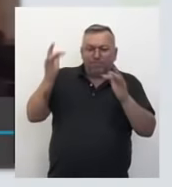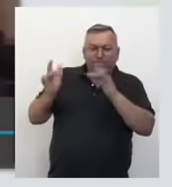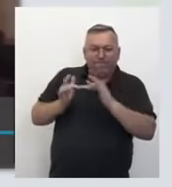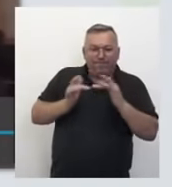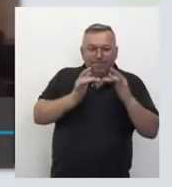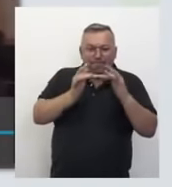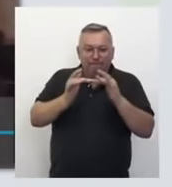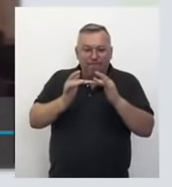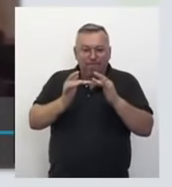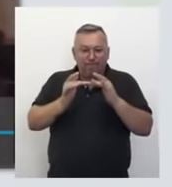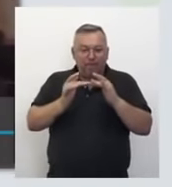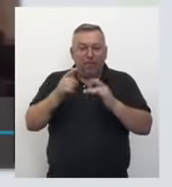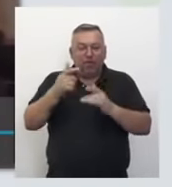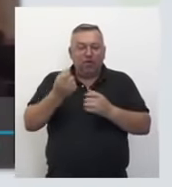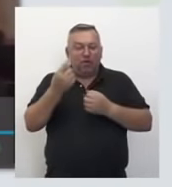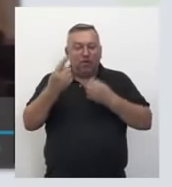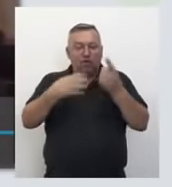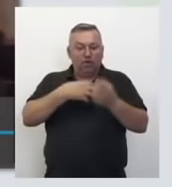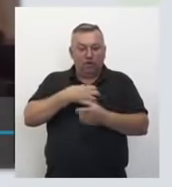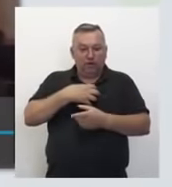ele de alguma forma.